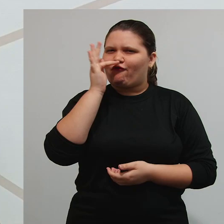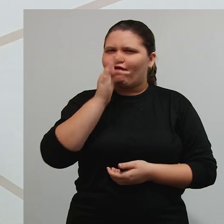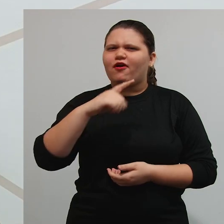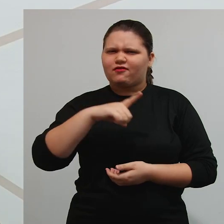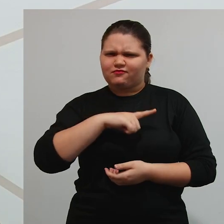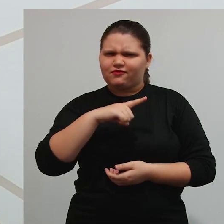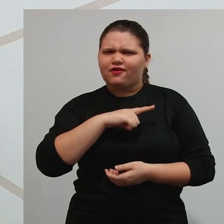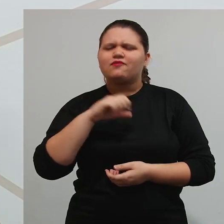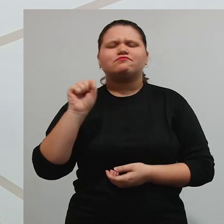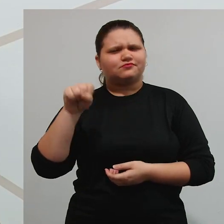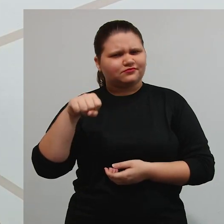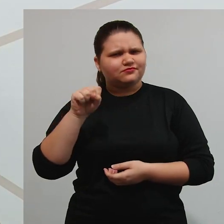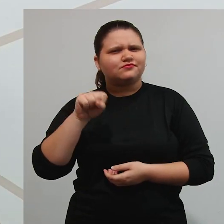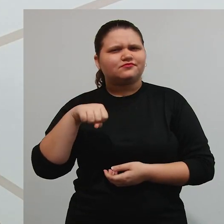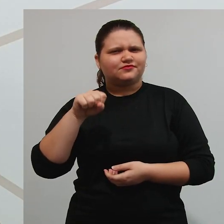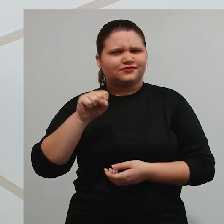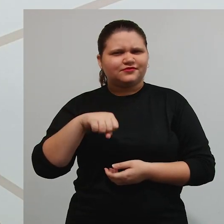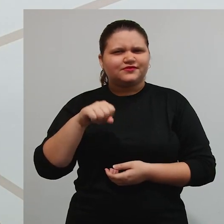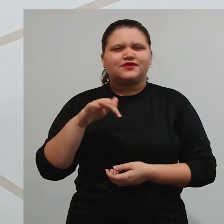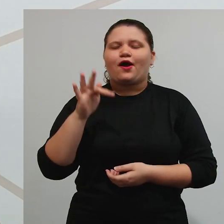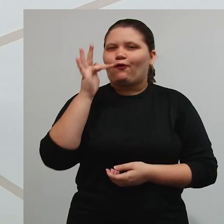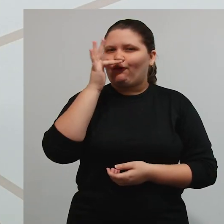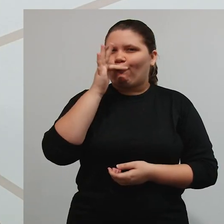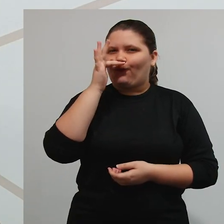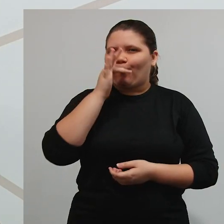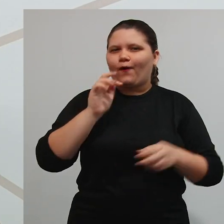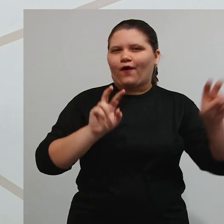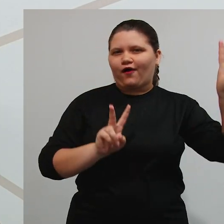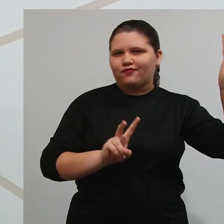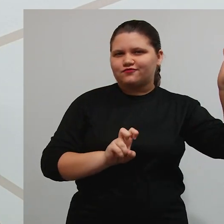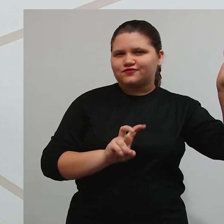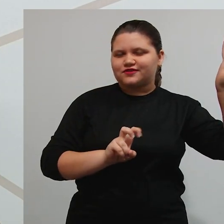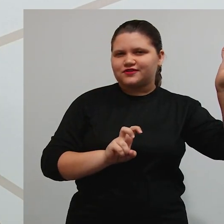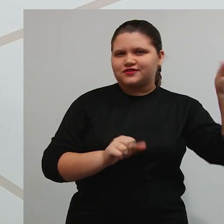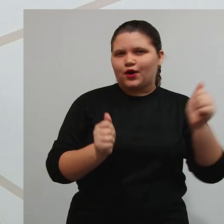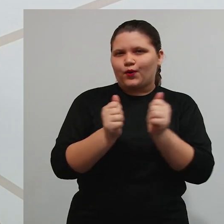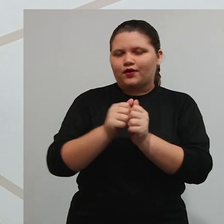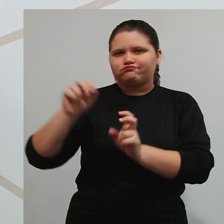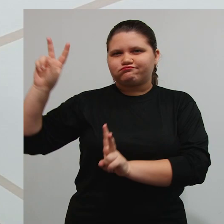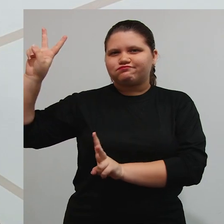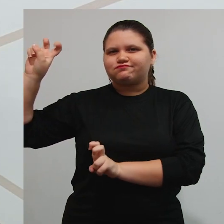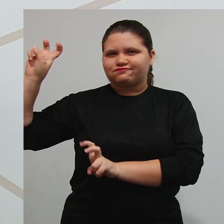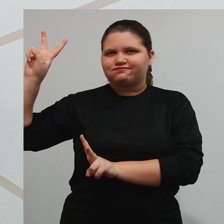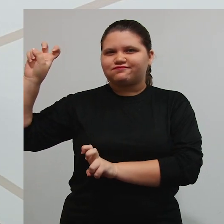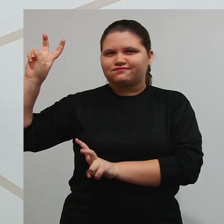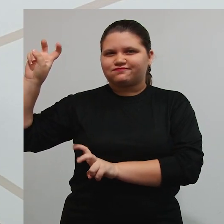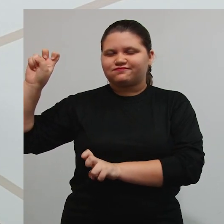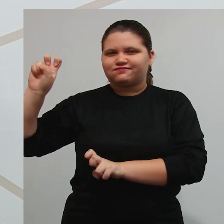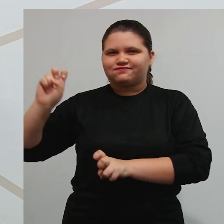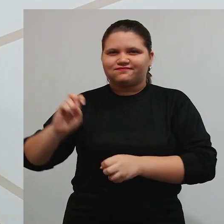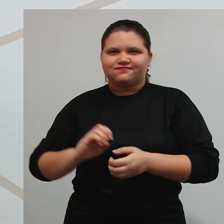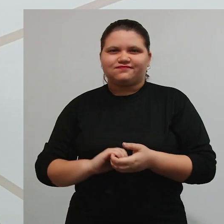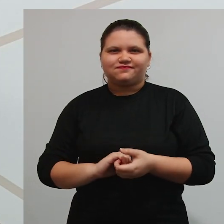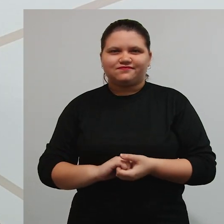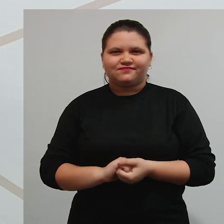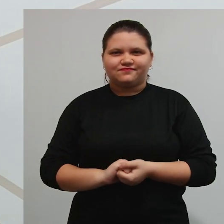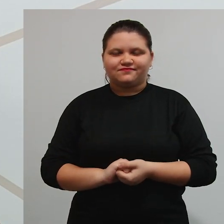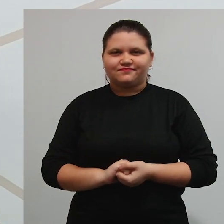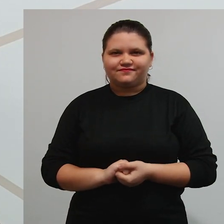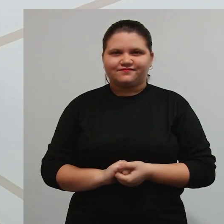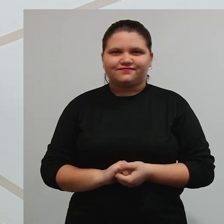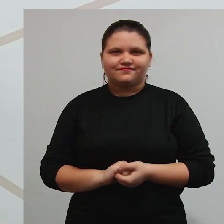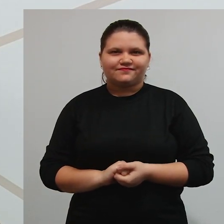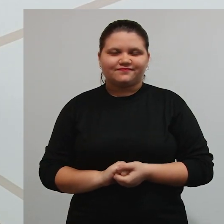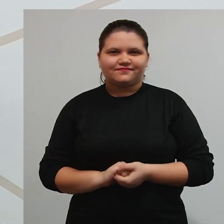professora. Na academia existe fofoca e o nome da fofoca chama citação de citação. Nossa, professora, nesse